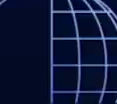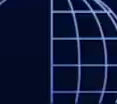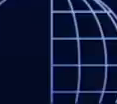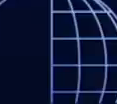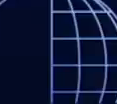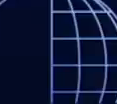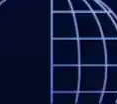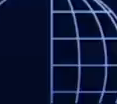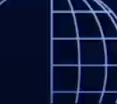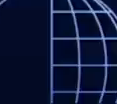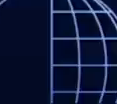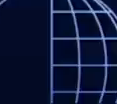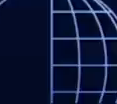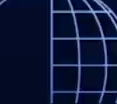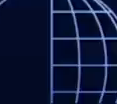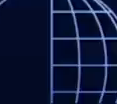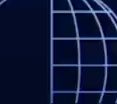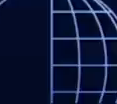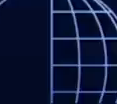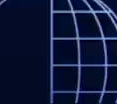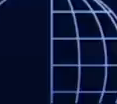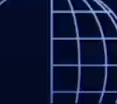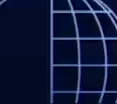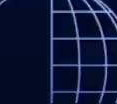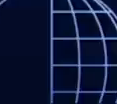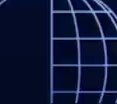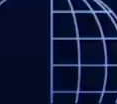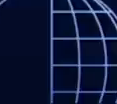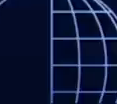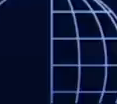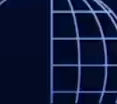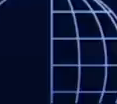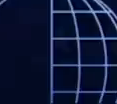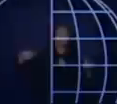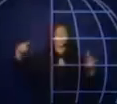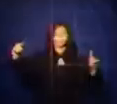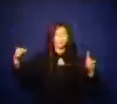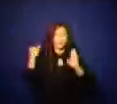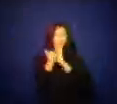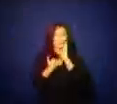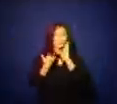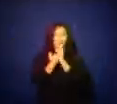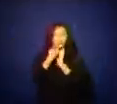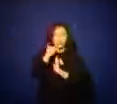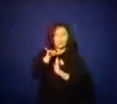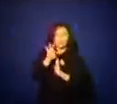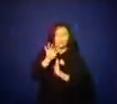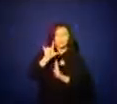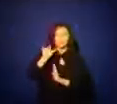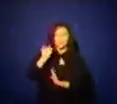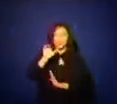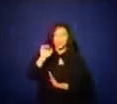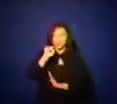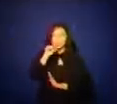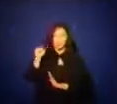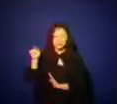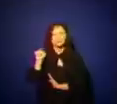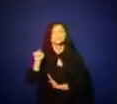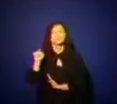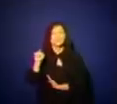essa pressão fracionária Global advinda dos fenômenos que a gente debateu aqui e o presidente teve a